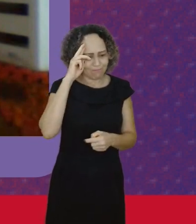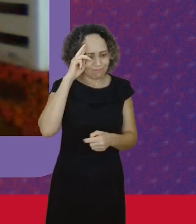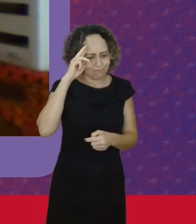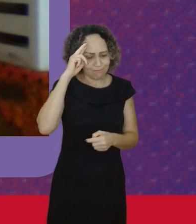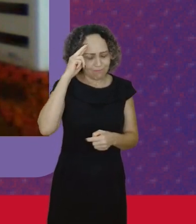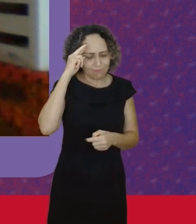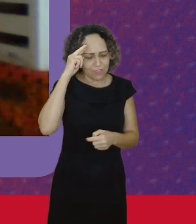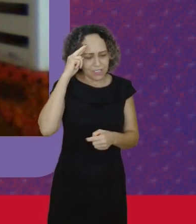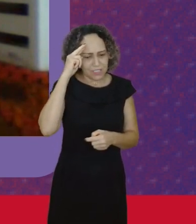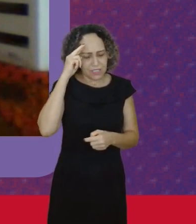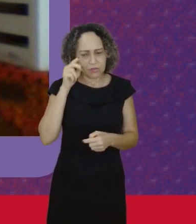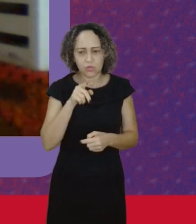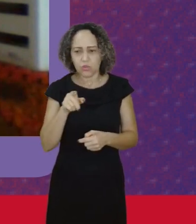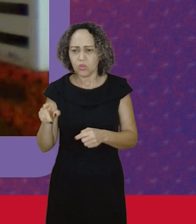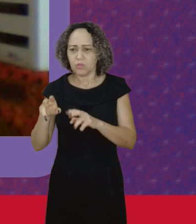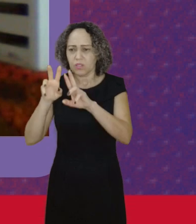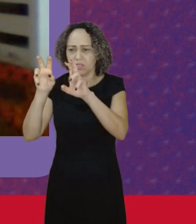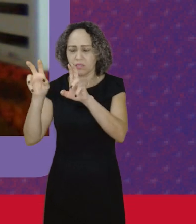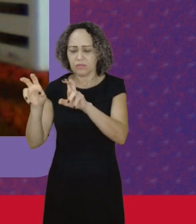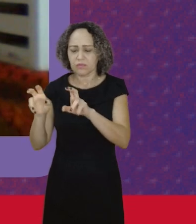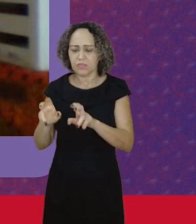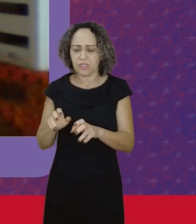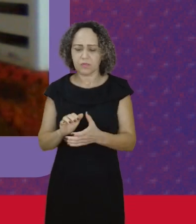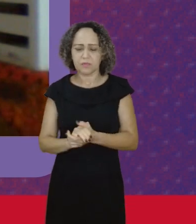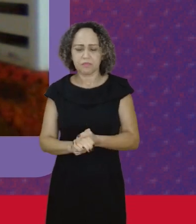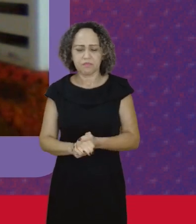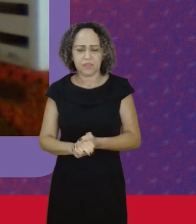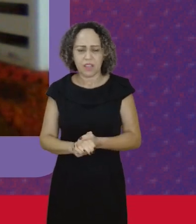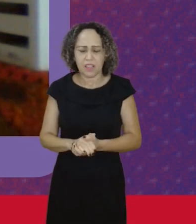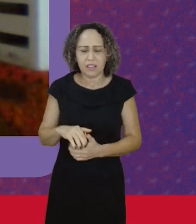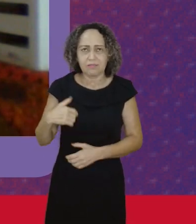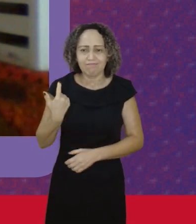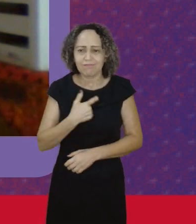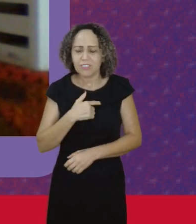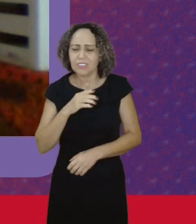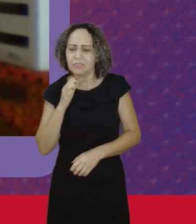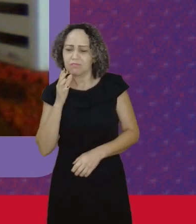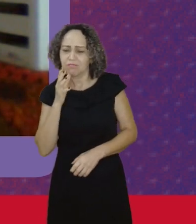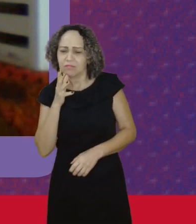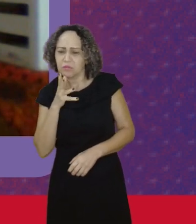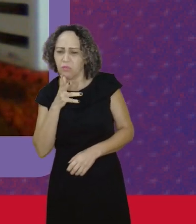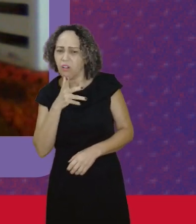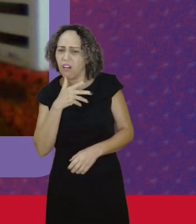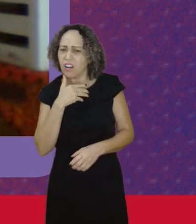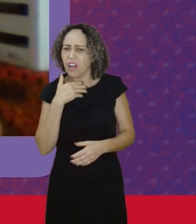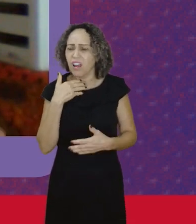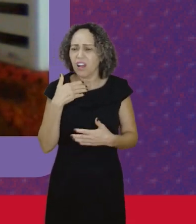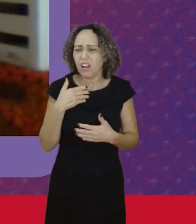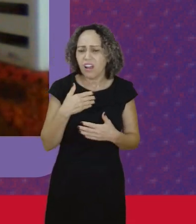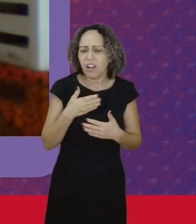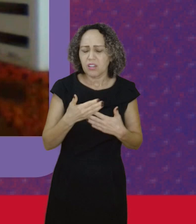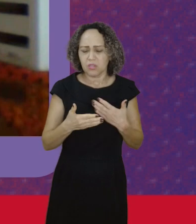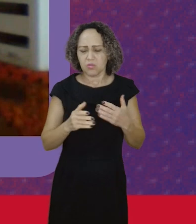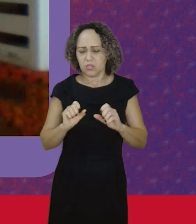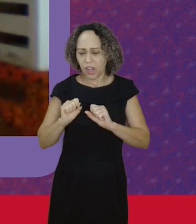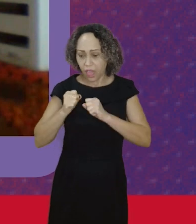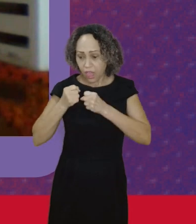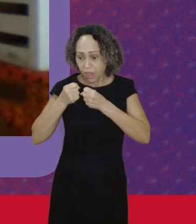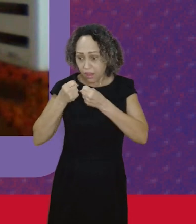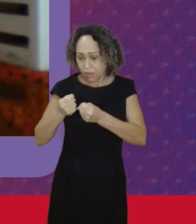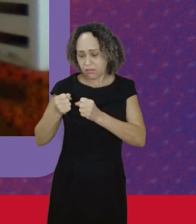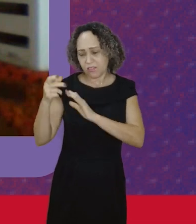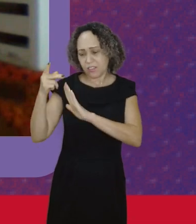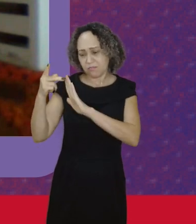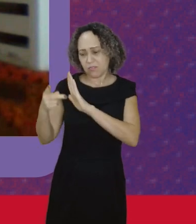sido bastante lentos, né, na tomada de posição, no enfrentamento deste